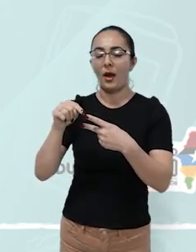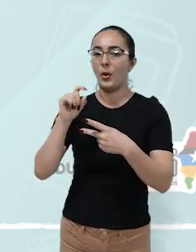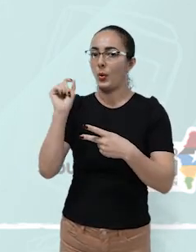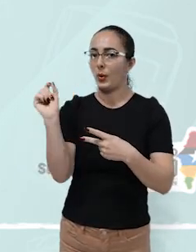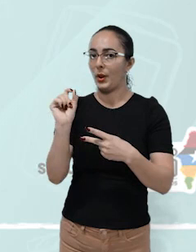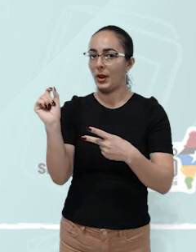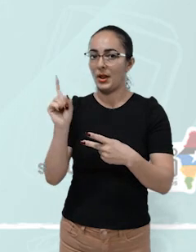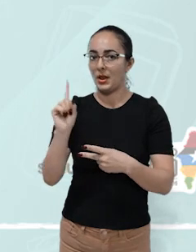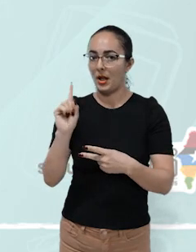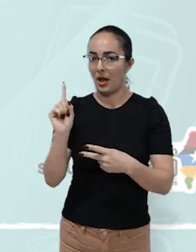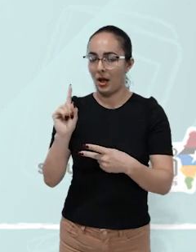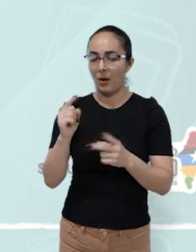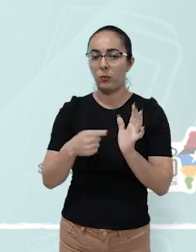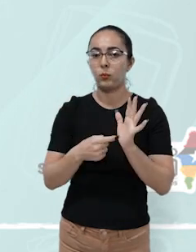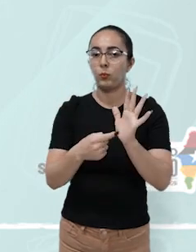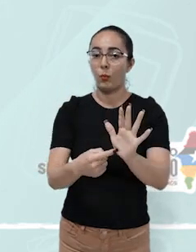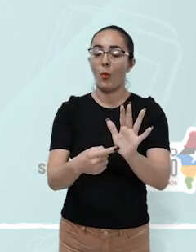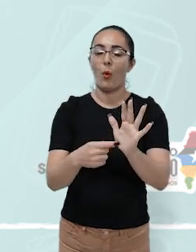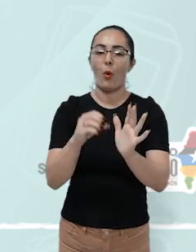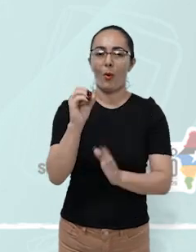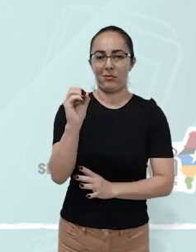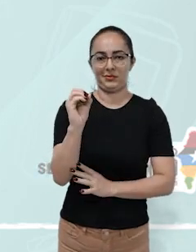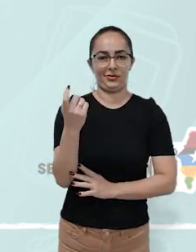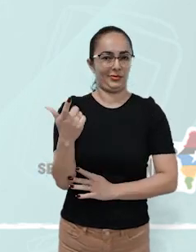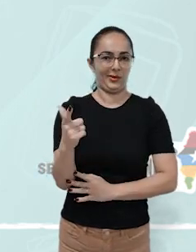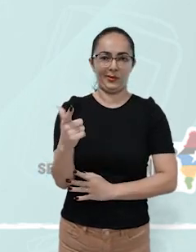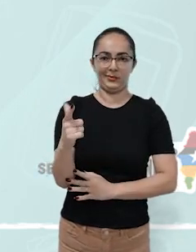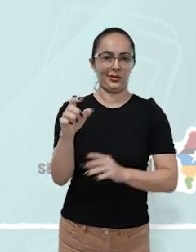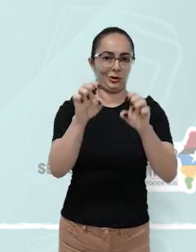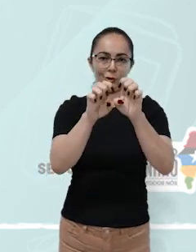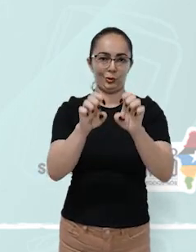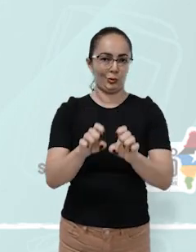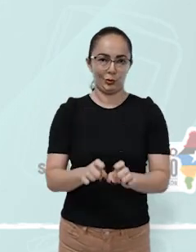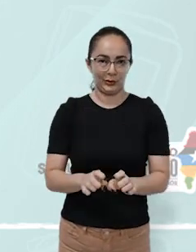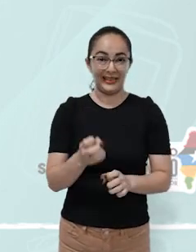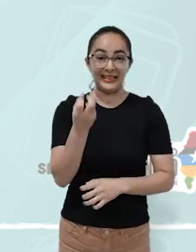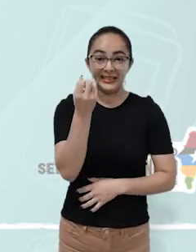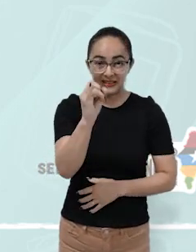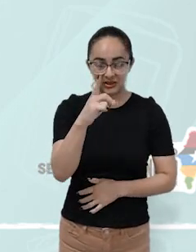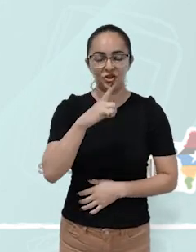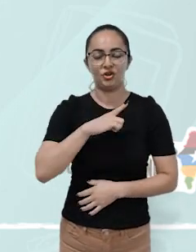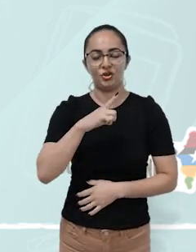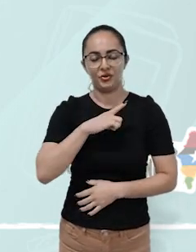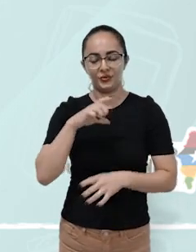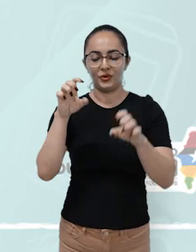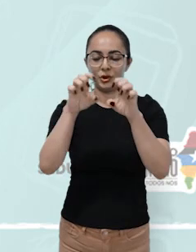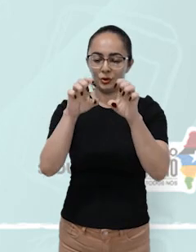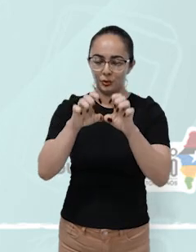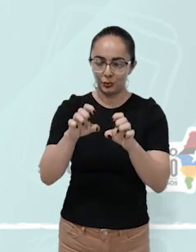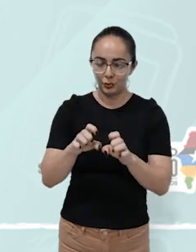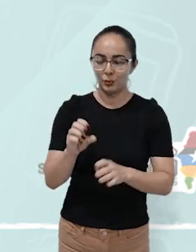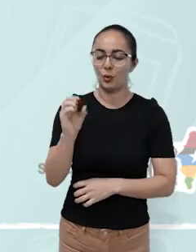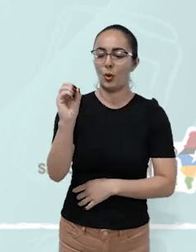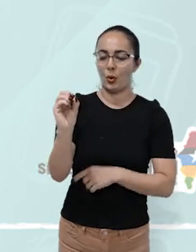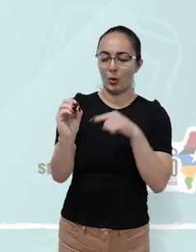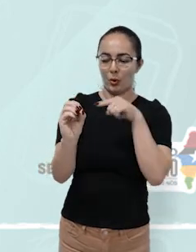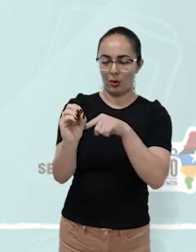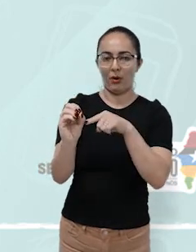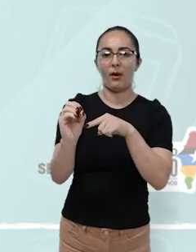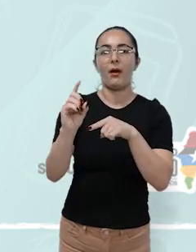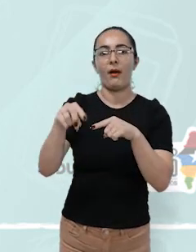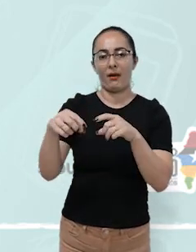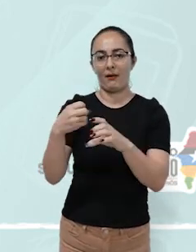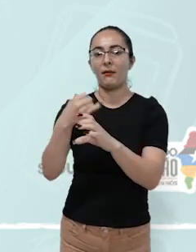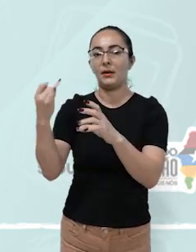apresenta oxigênio em sua estrutura. Se ele apresentar oxigênio na sua estrutura, nós vamos